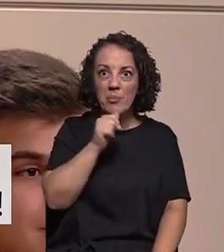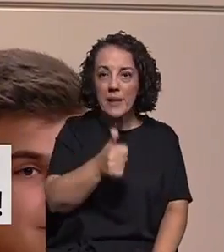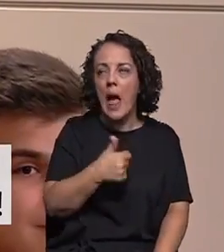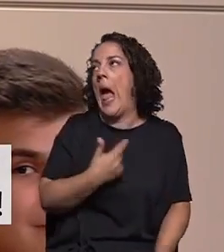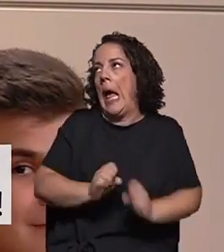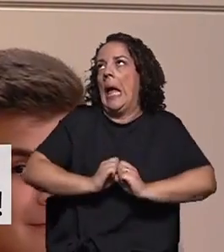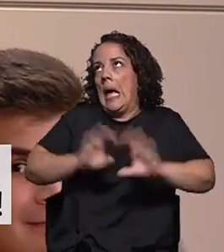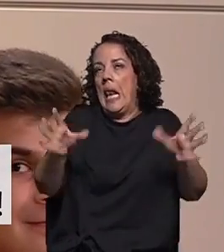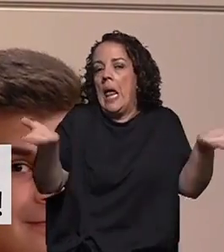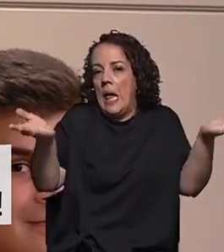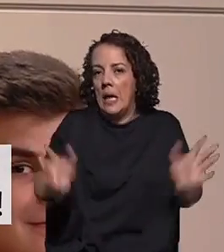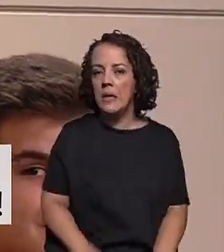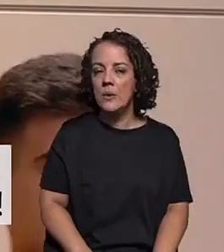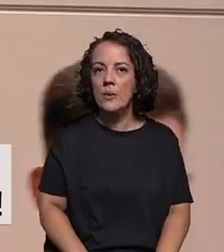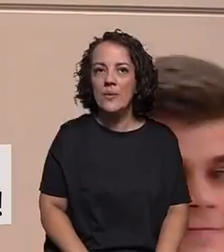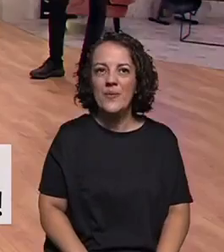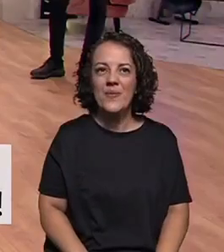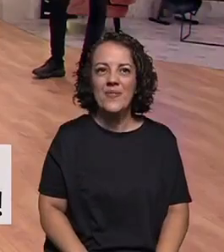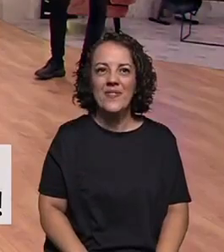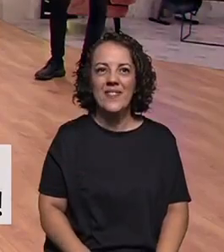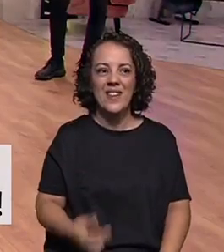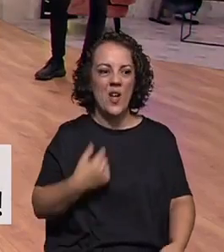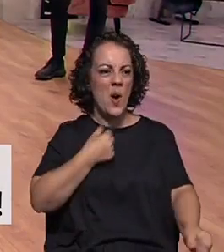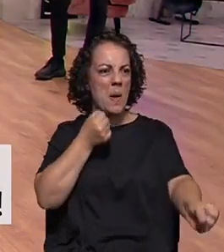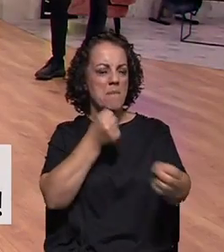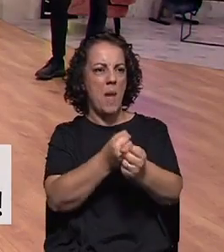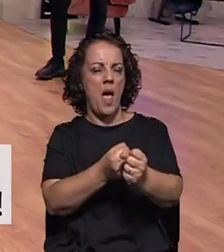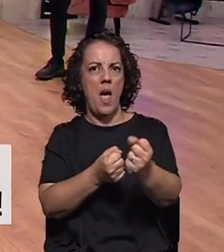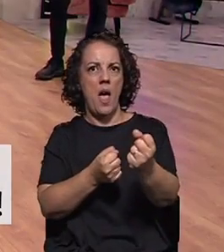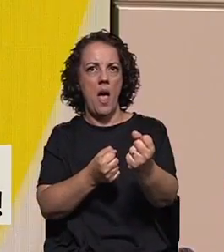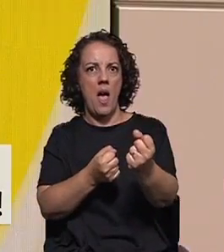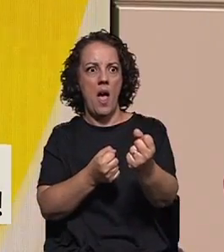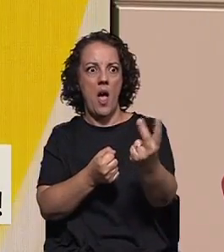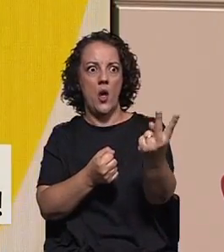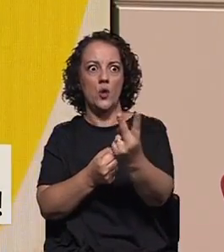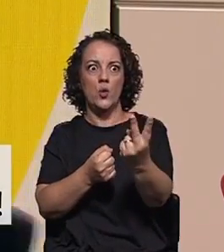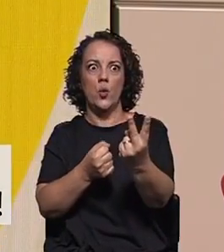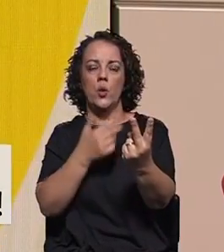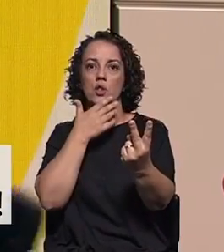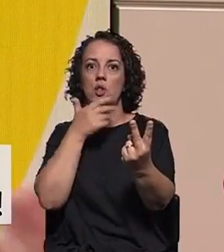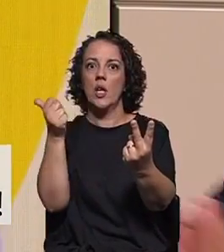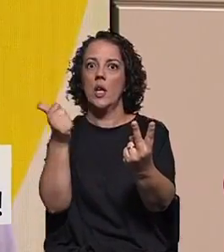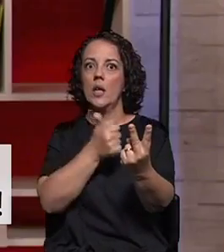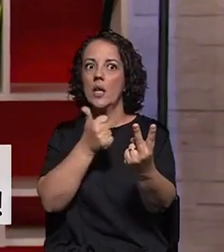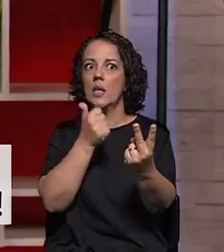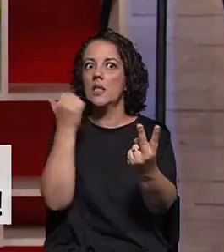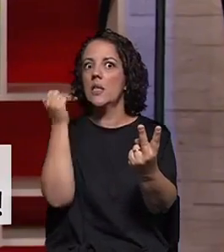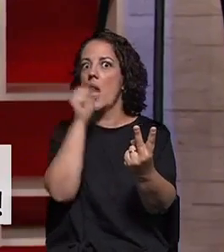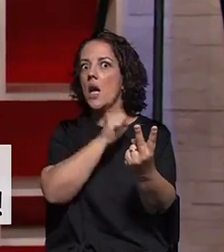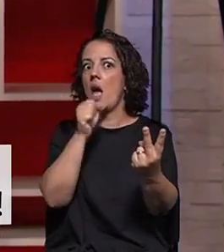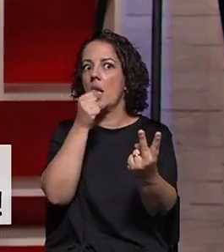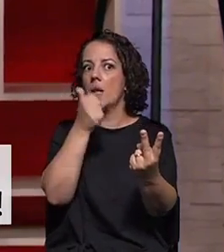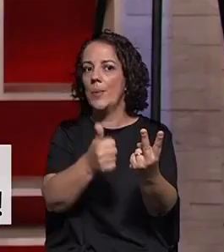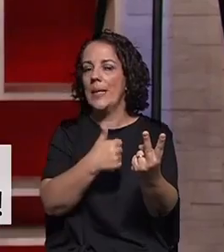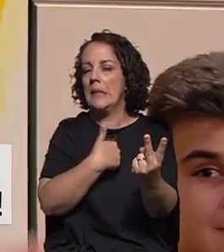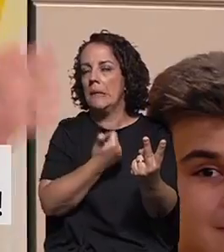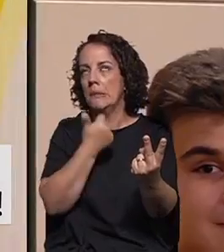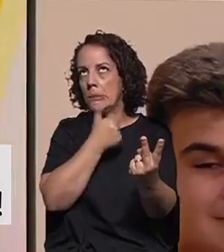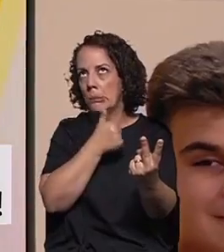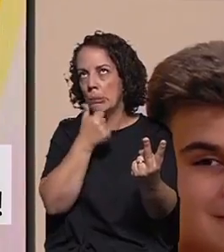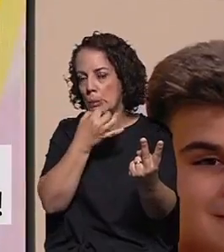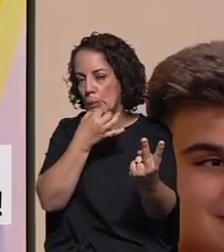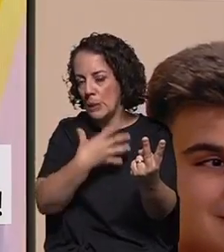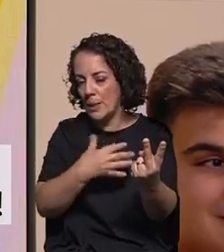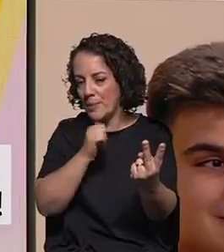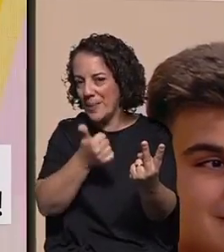Claro. Também estava a jogar contra duas belíssimas cantoras, mas não é? Mas é o que vai acontecer hoje também. Então vamos deixar para... É. Vamos lá já